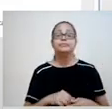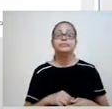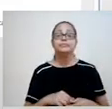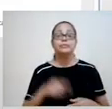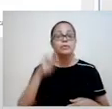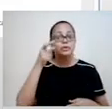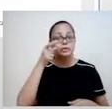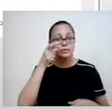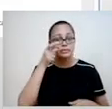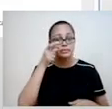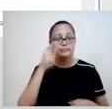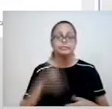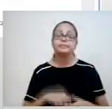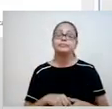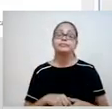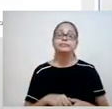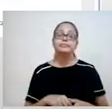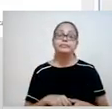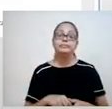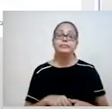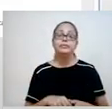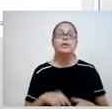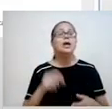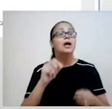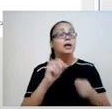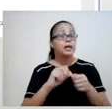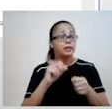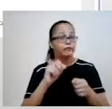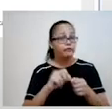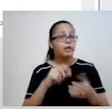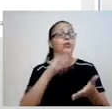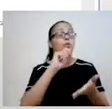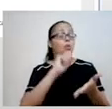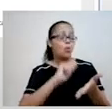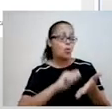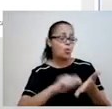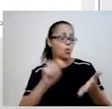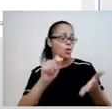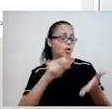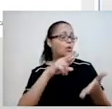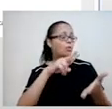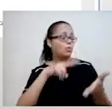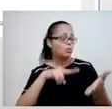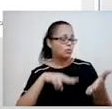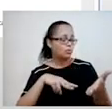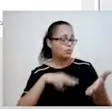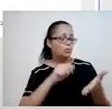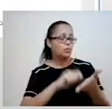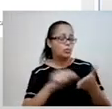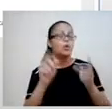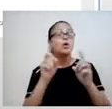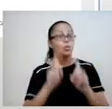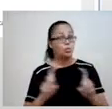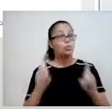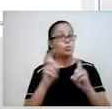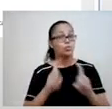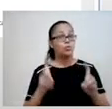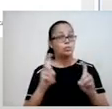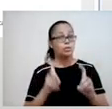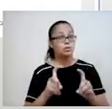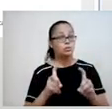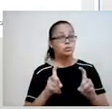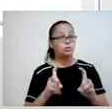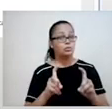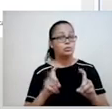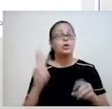tela do Word, né, em que foram feitas correções. Então, eu consigo corrigir o meu texto, seja no computador, né, aqui com o uso de